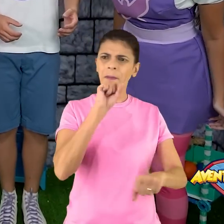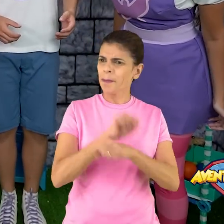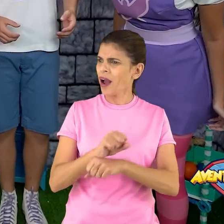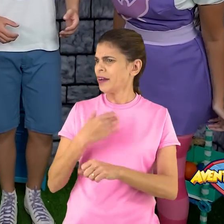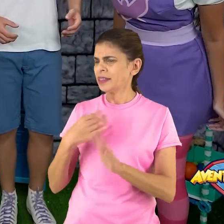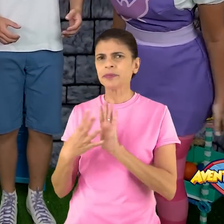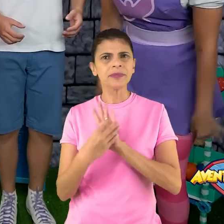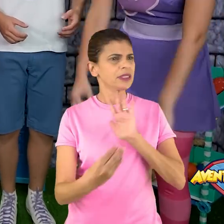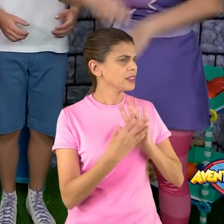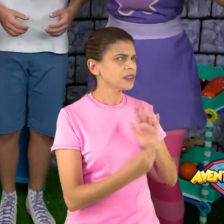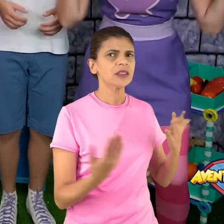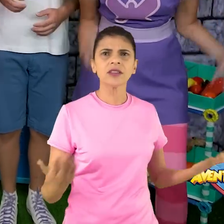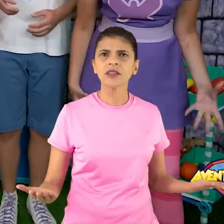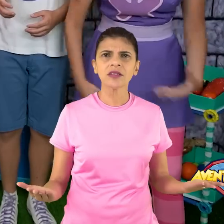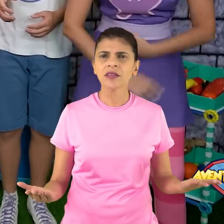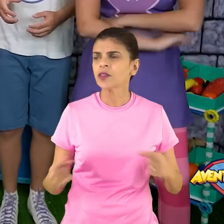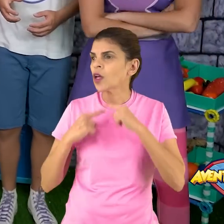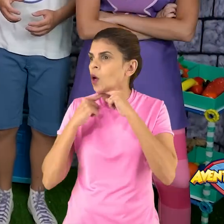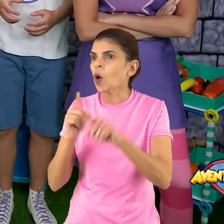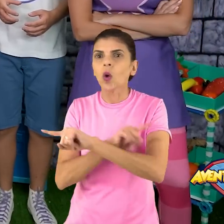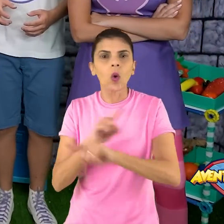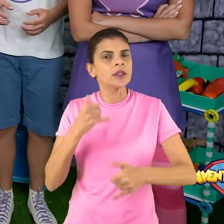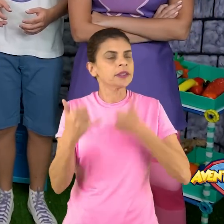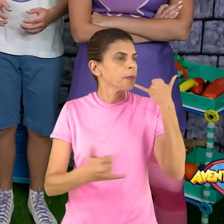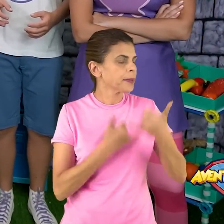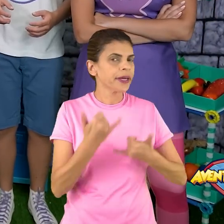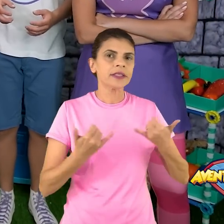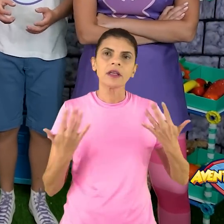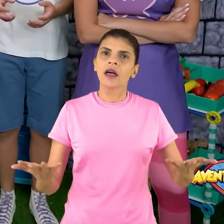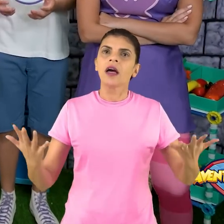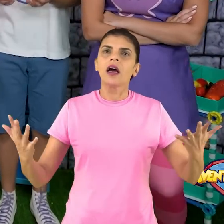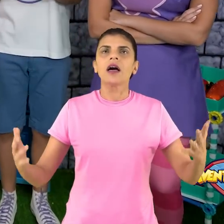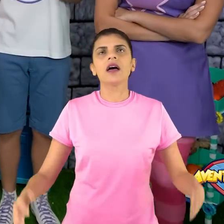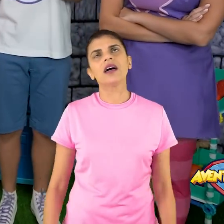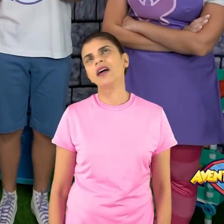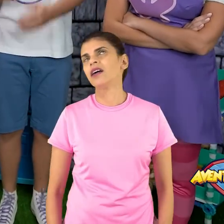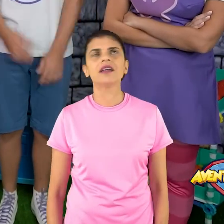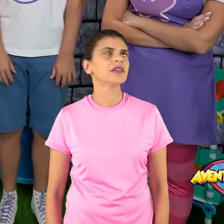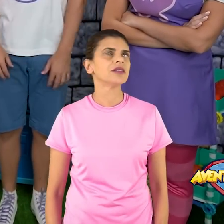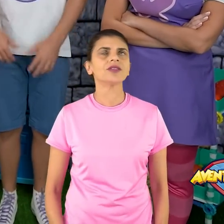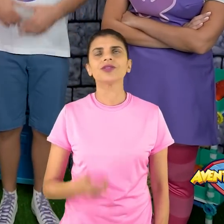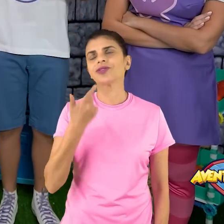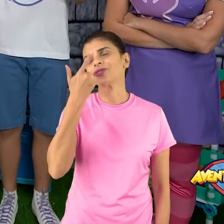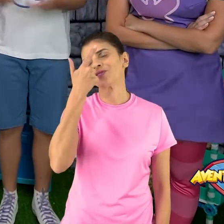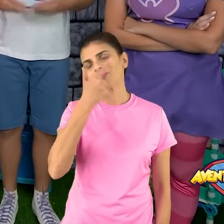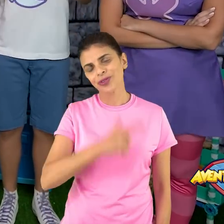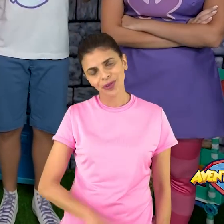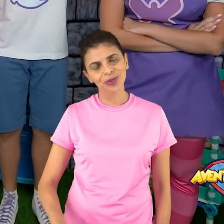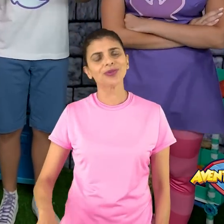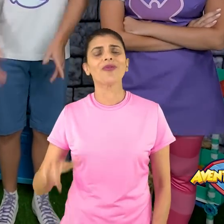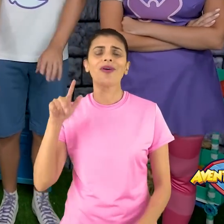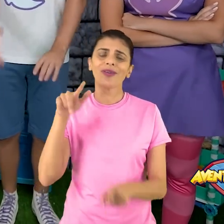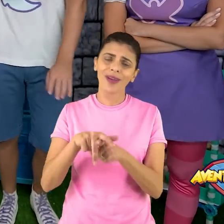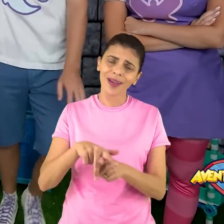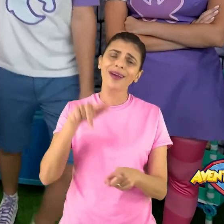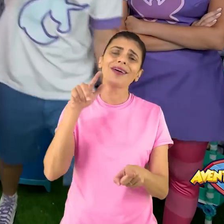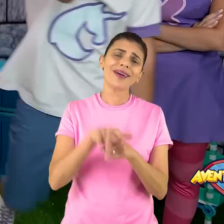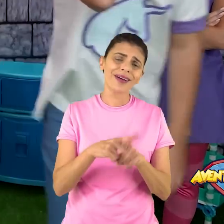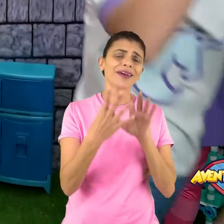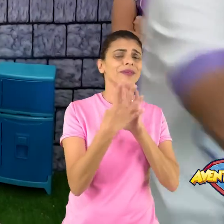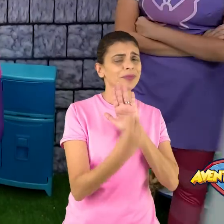me imitar! Eu não gosto dessa brincadeira! Ai, não! Lá vamos nós de